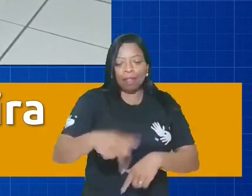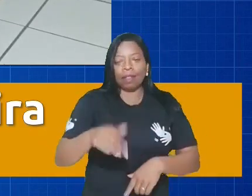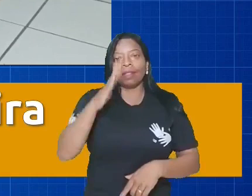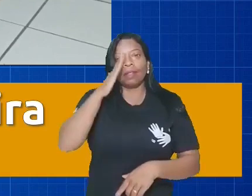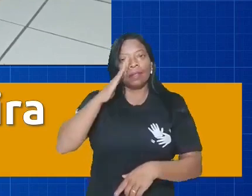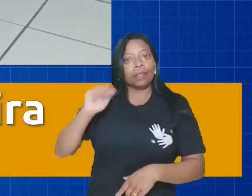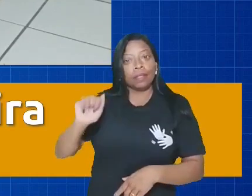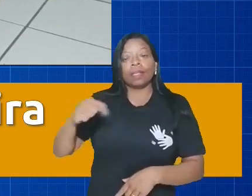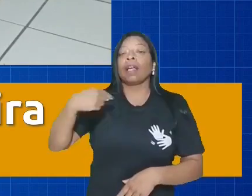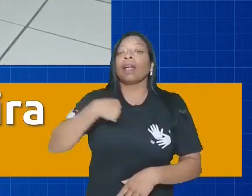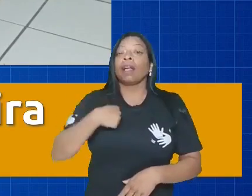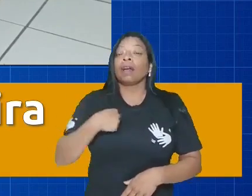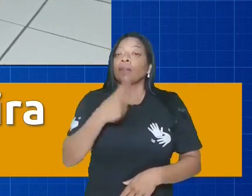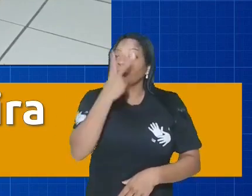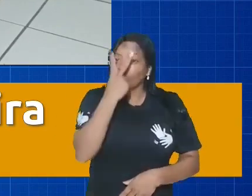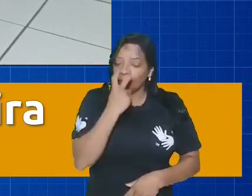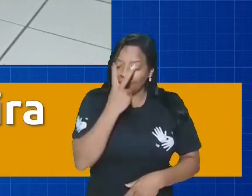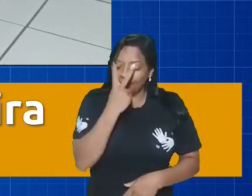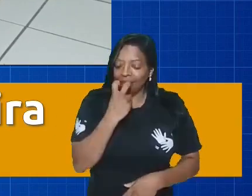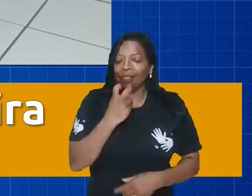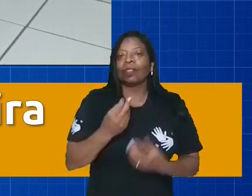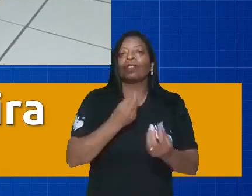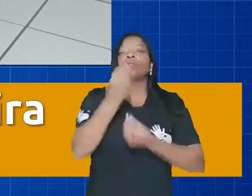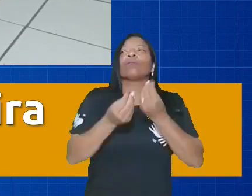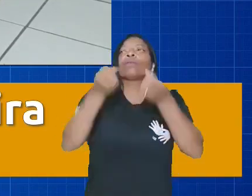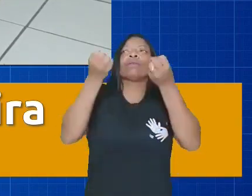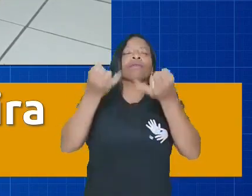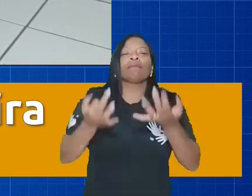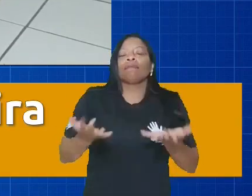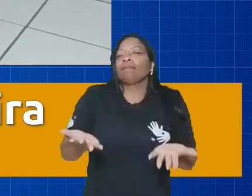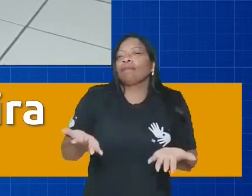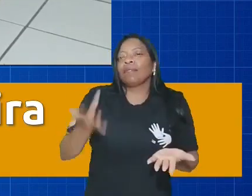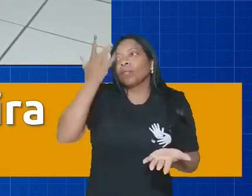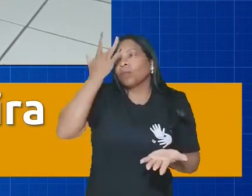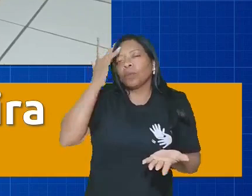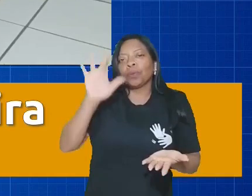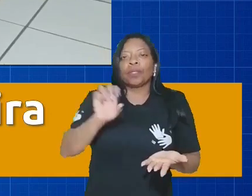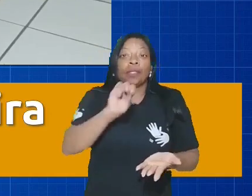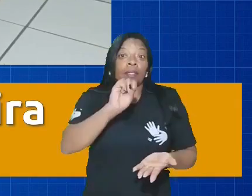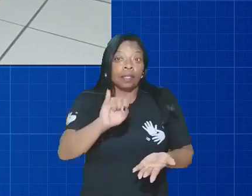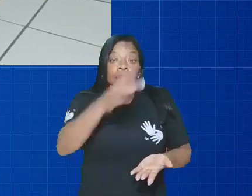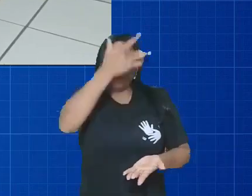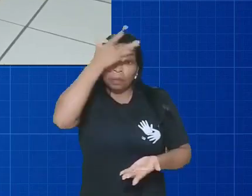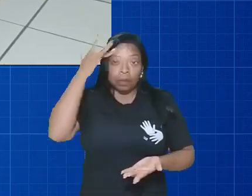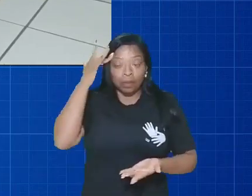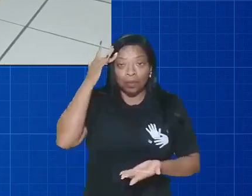e sou deficiente visual. Por que eu vou frisar isso? Não sei se mais pessoas com deficiência visual vão estar assistindo esse